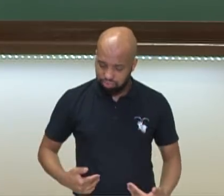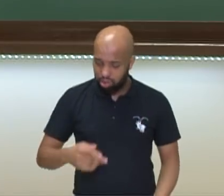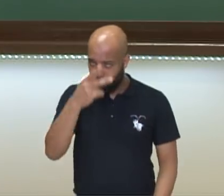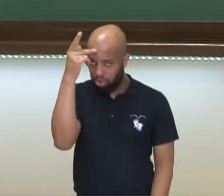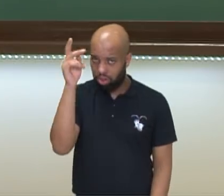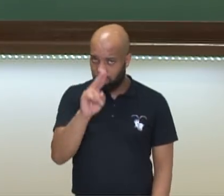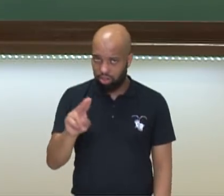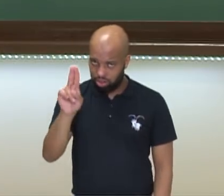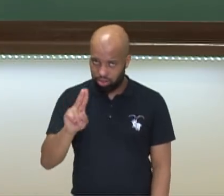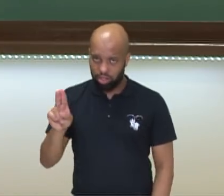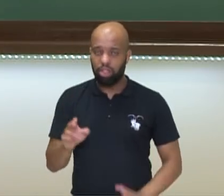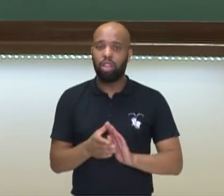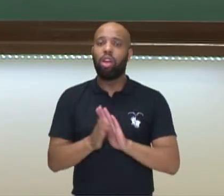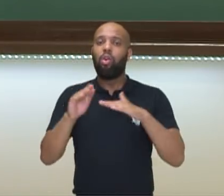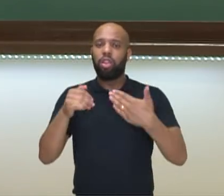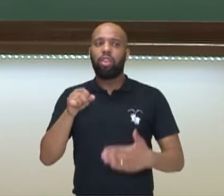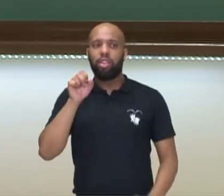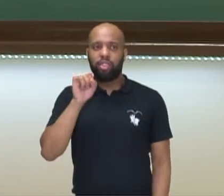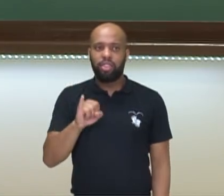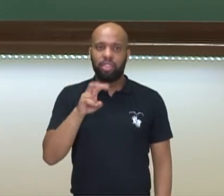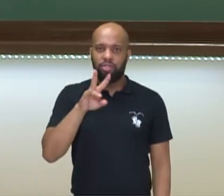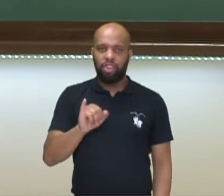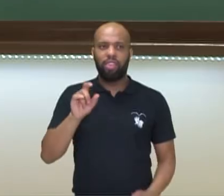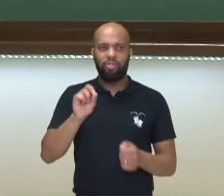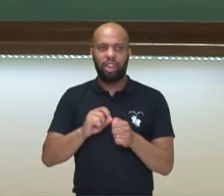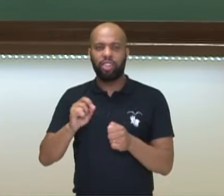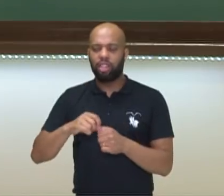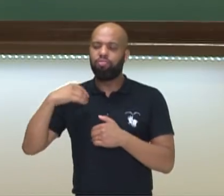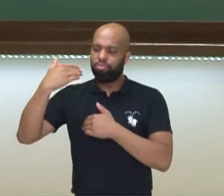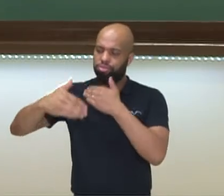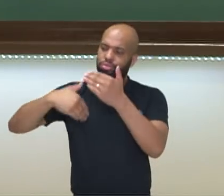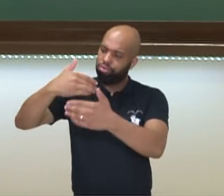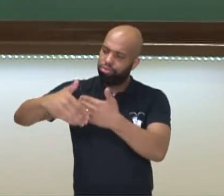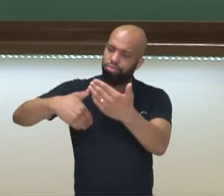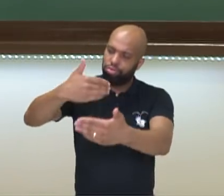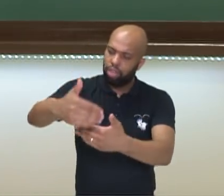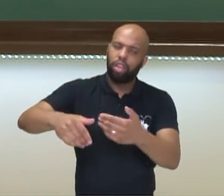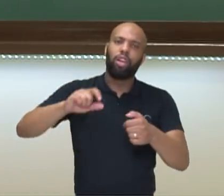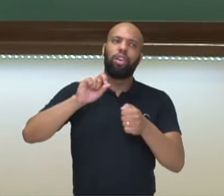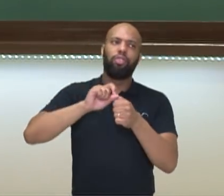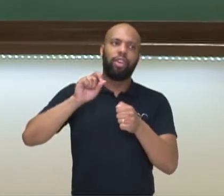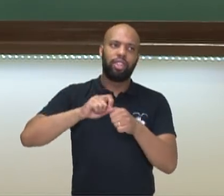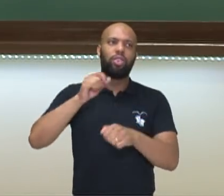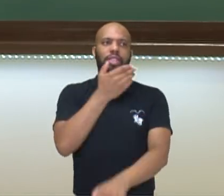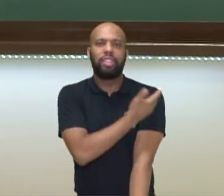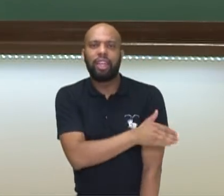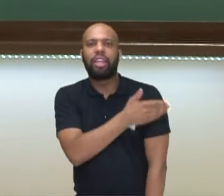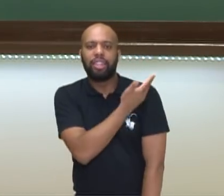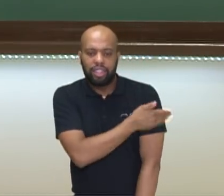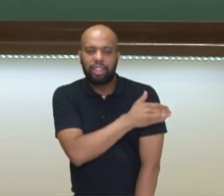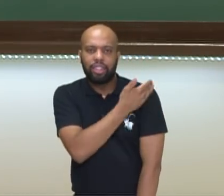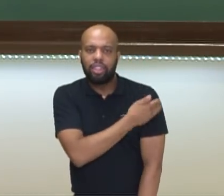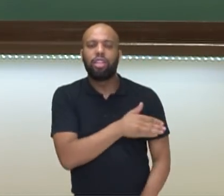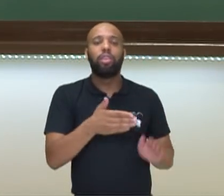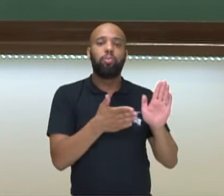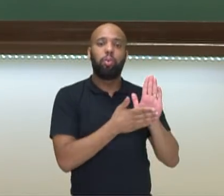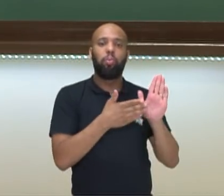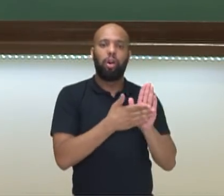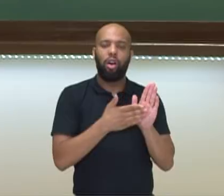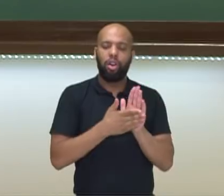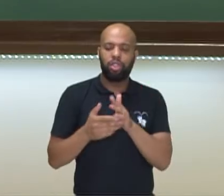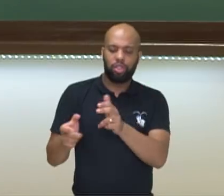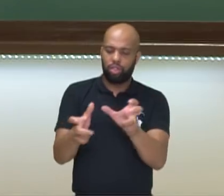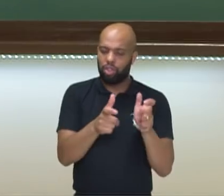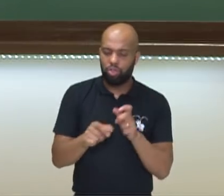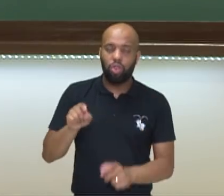próprio usuário. Então, conforme ele fosse fazendo, né, realizando o treinamento proposto pelo jogo, e